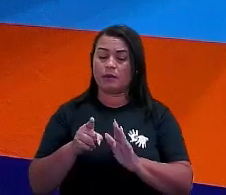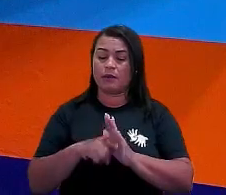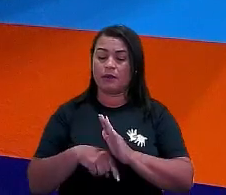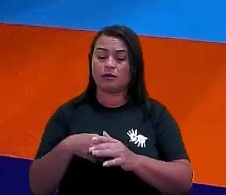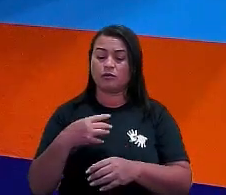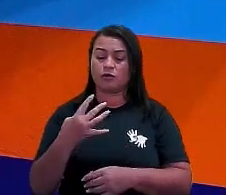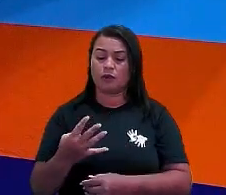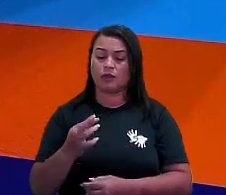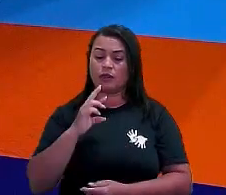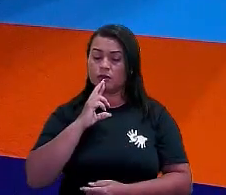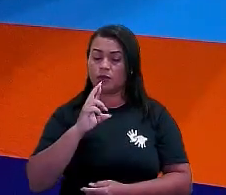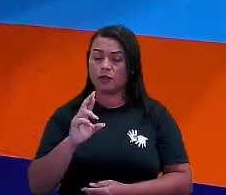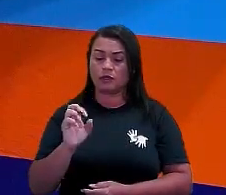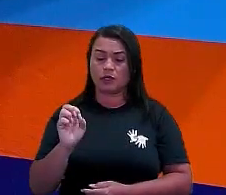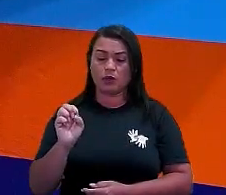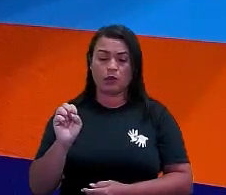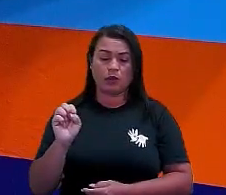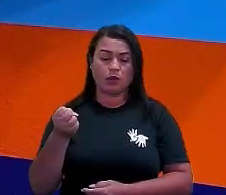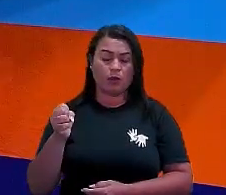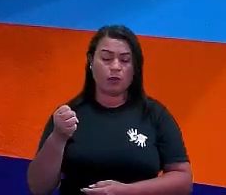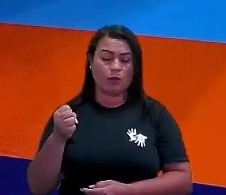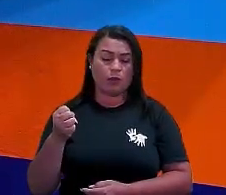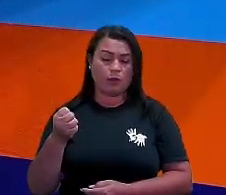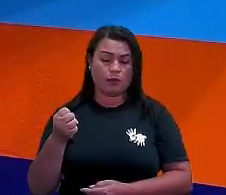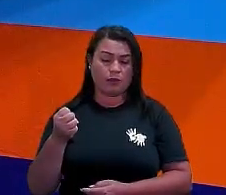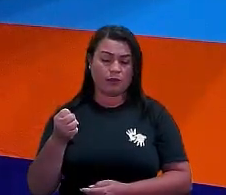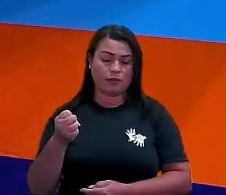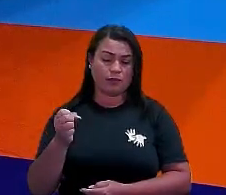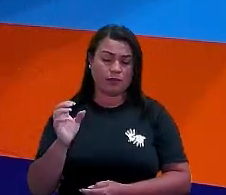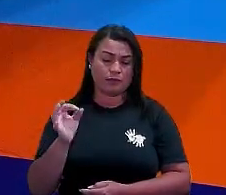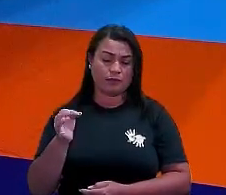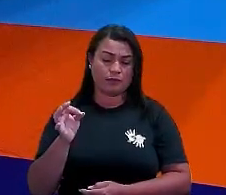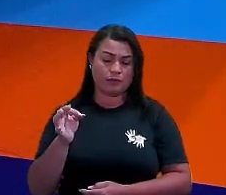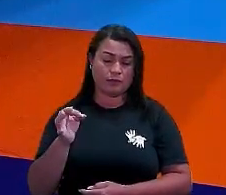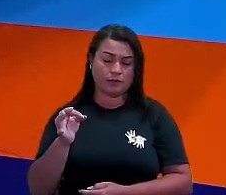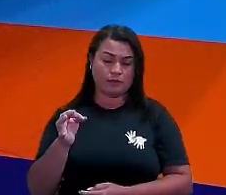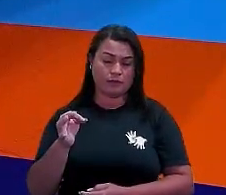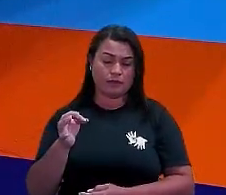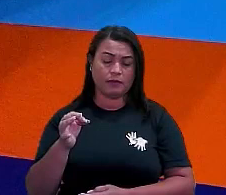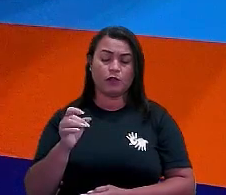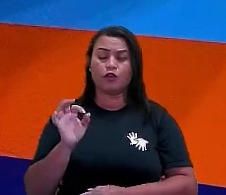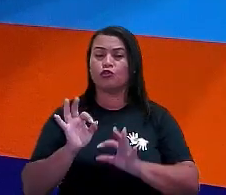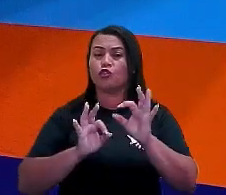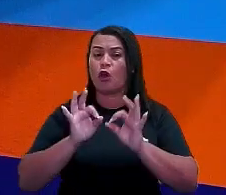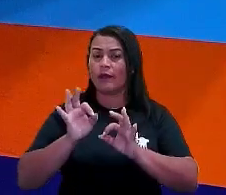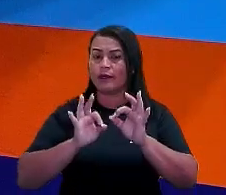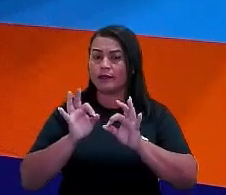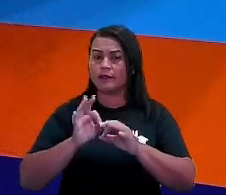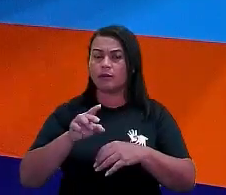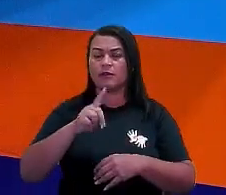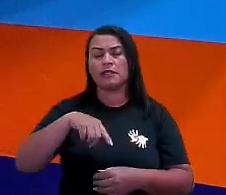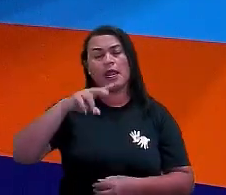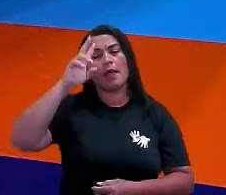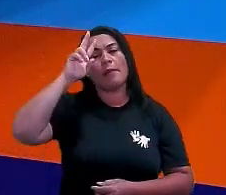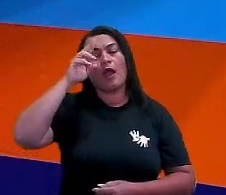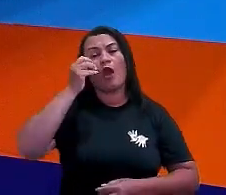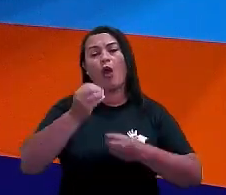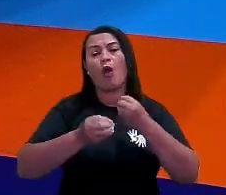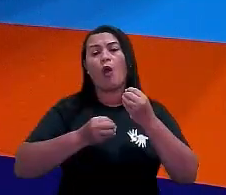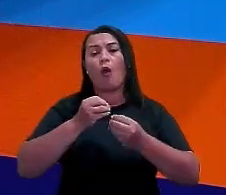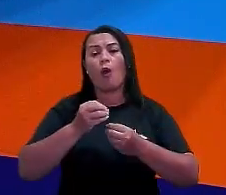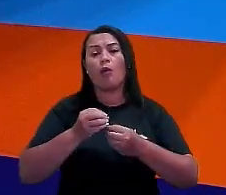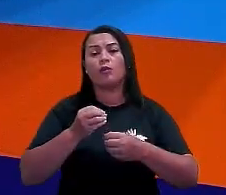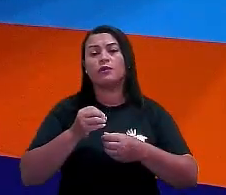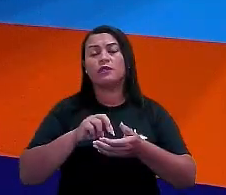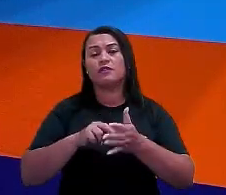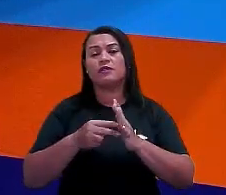8, tá? Que aí é a respostinha da nossa pergunta, tá? A continha aqui foi só para a gente relembrar como é que faz o